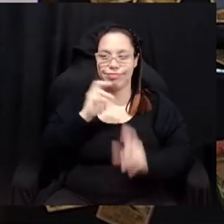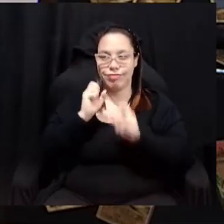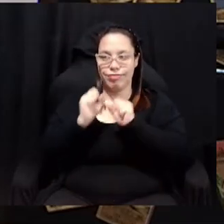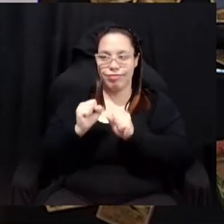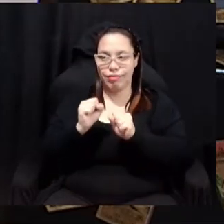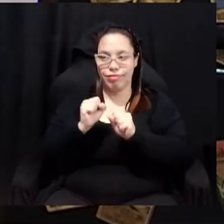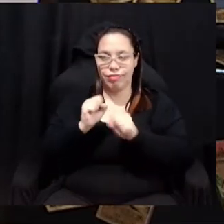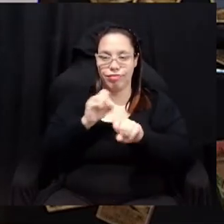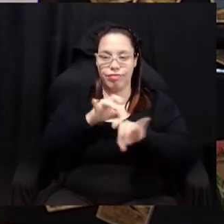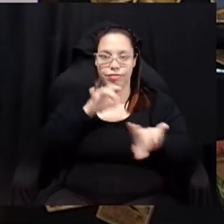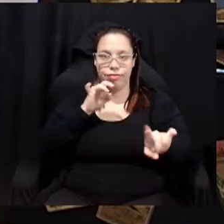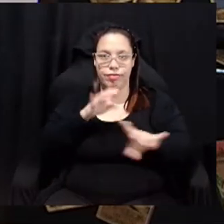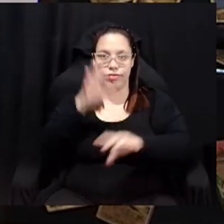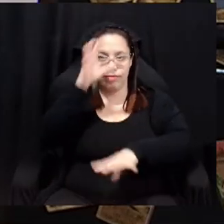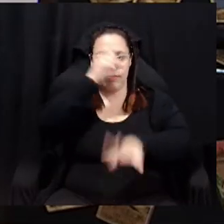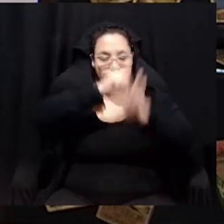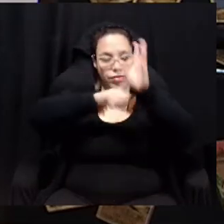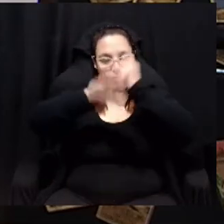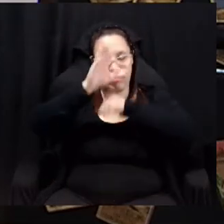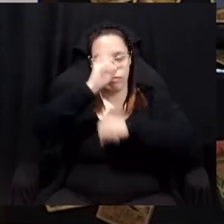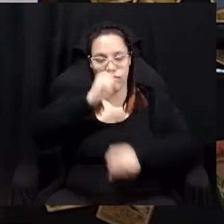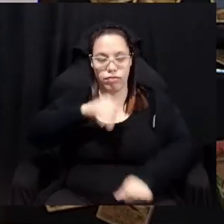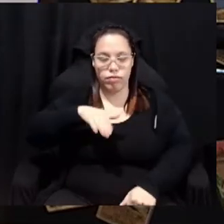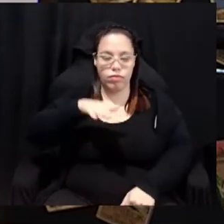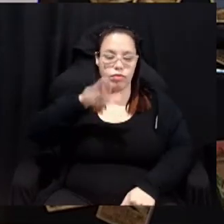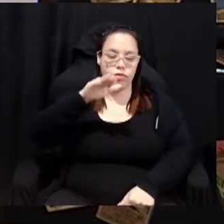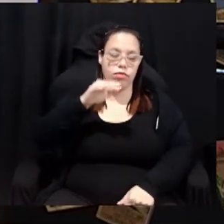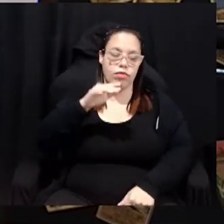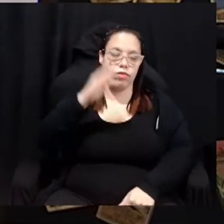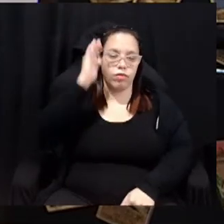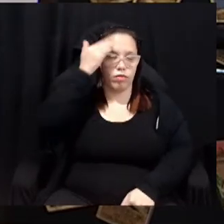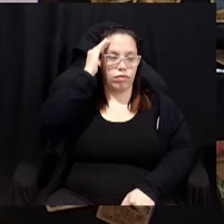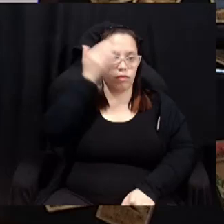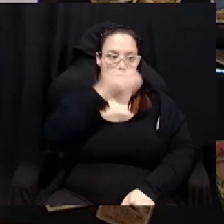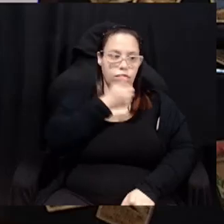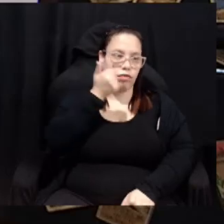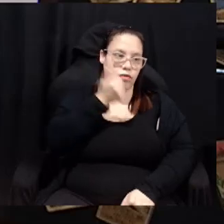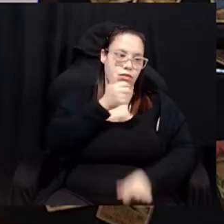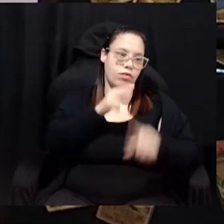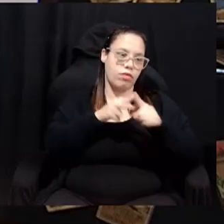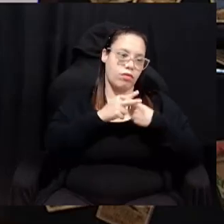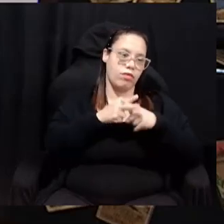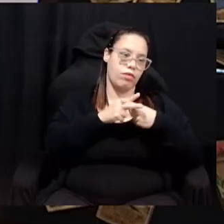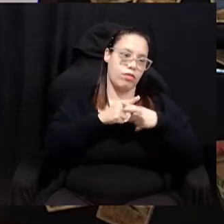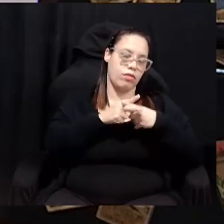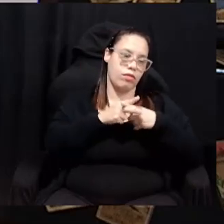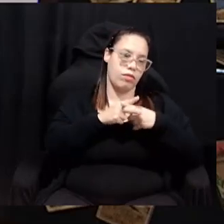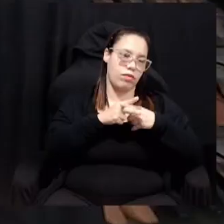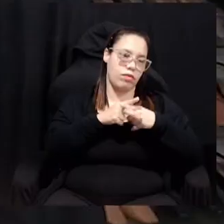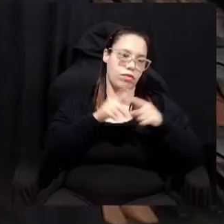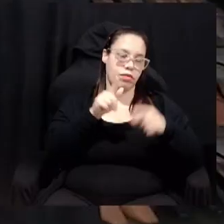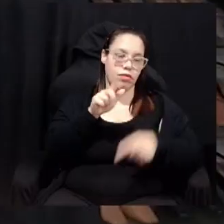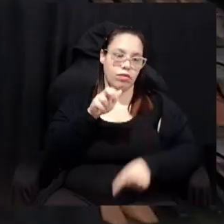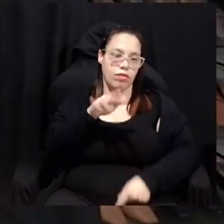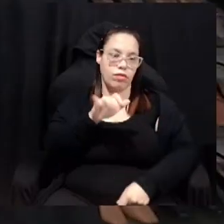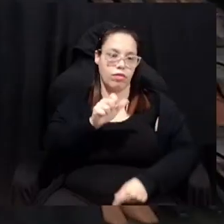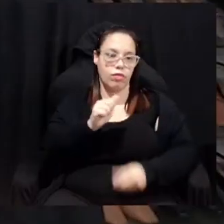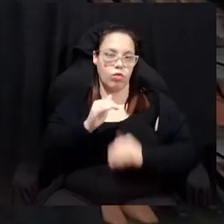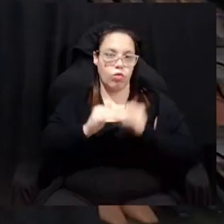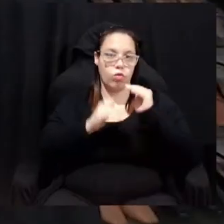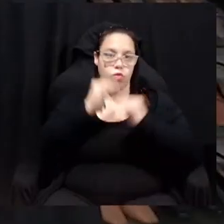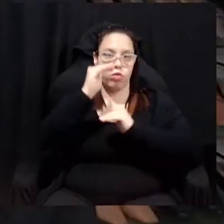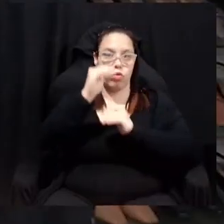estou aprendendo mais, entendendo melhor as ferramentas e colocando as geleias lá para poder escalar. Em